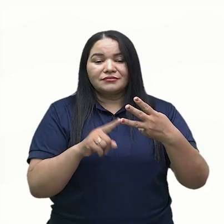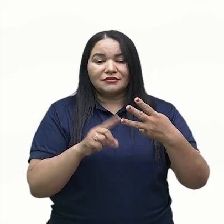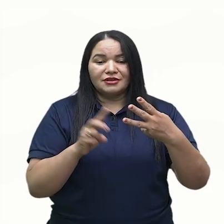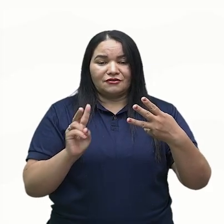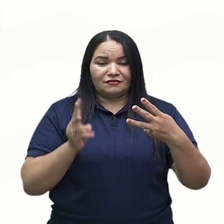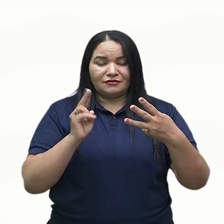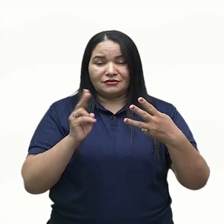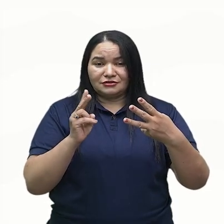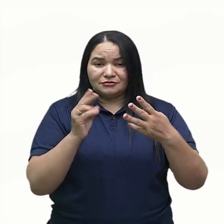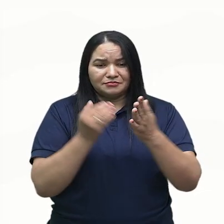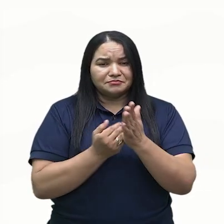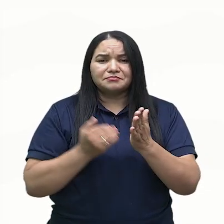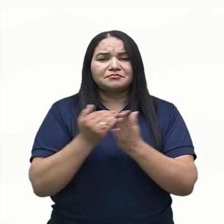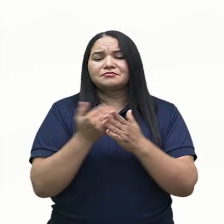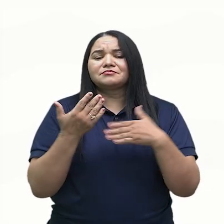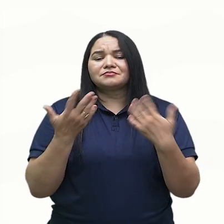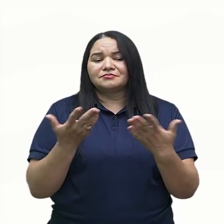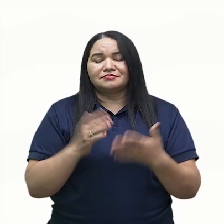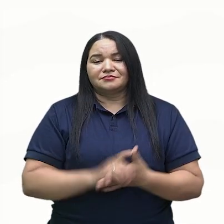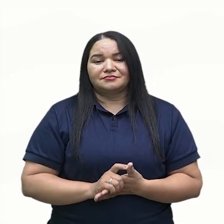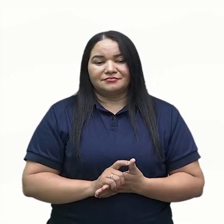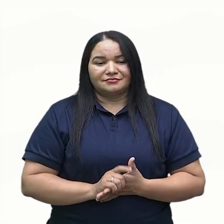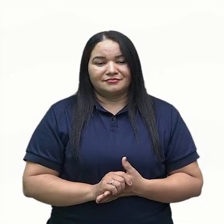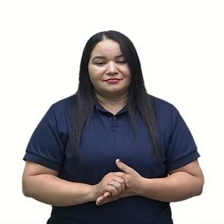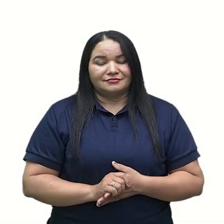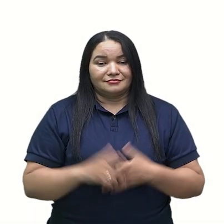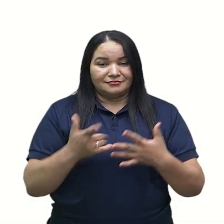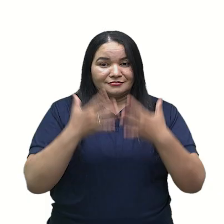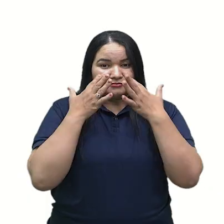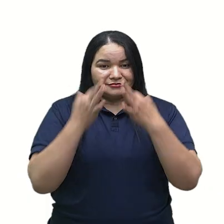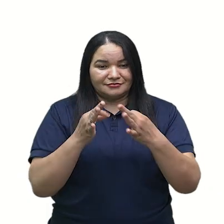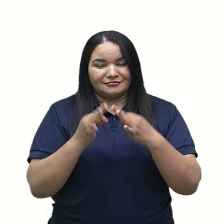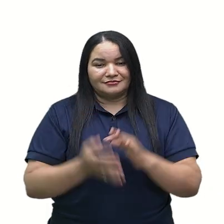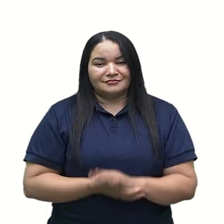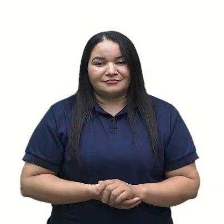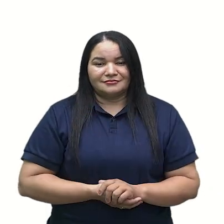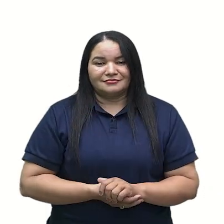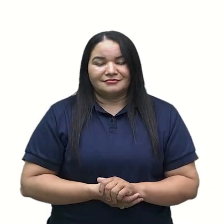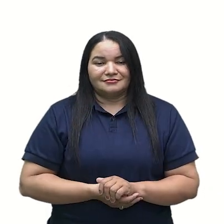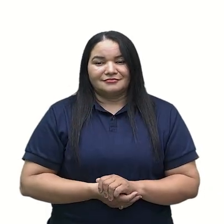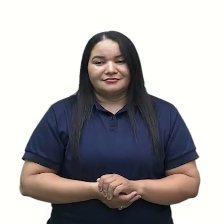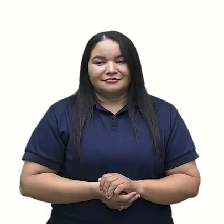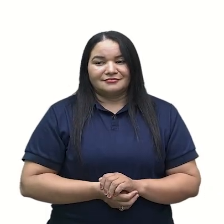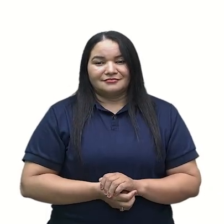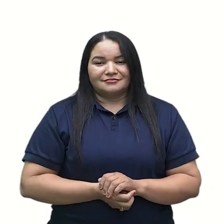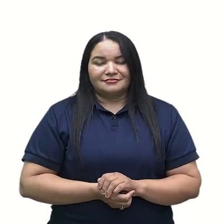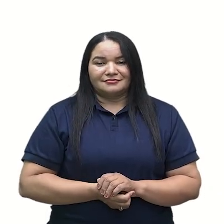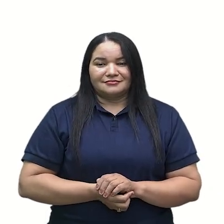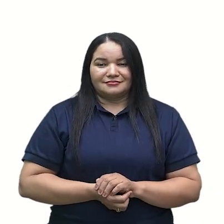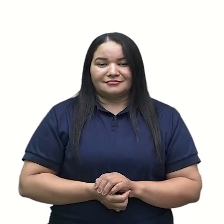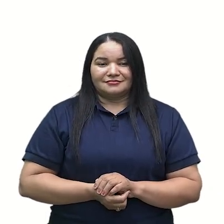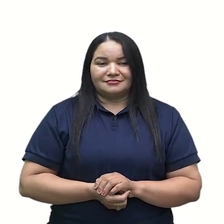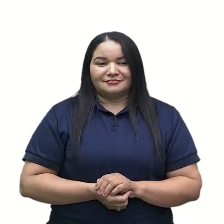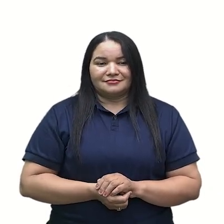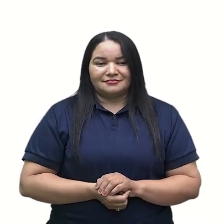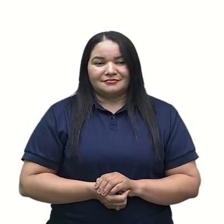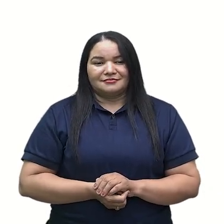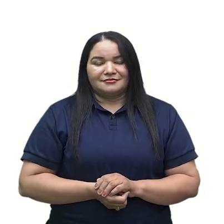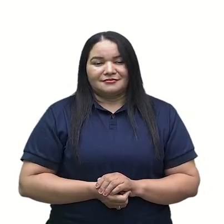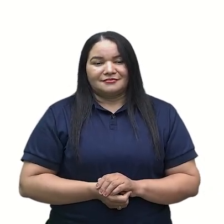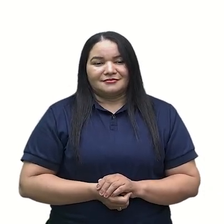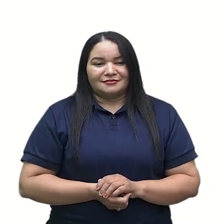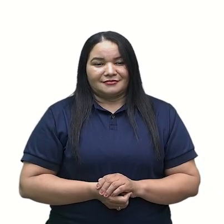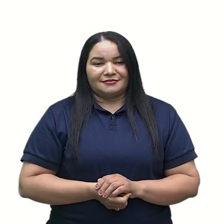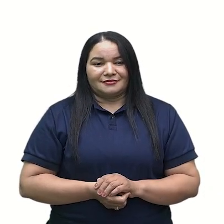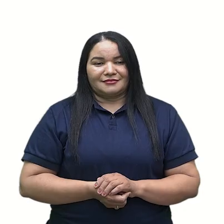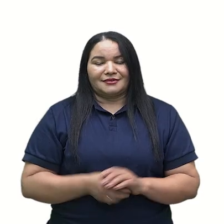ser um valor maior que o inicial? Atenção então, olha lá. Vamos supor que eu tenha aqui, eu vou